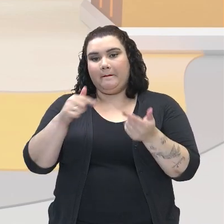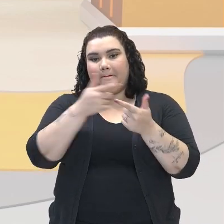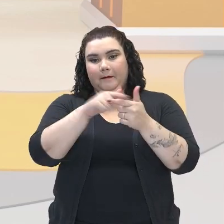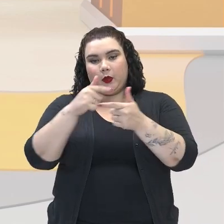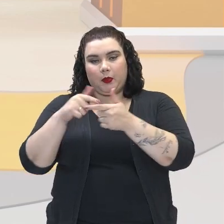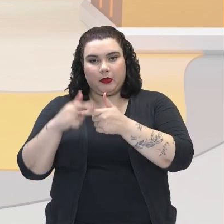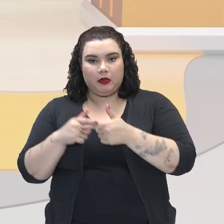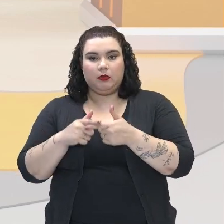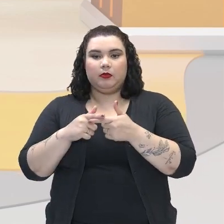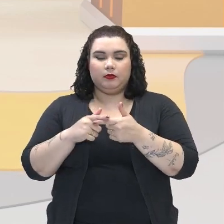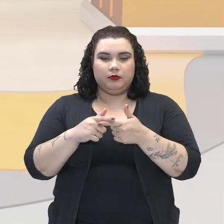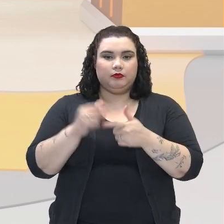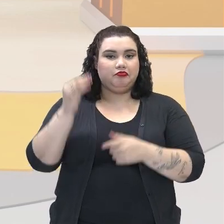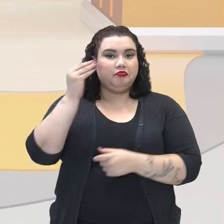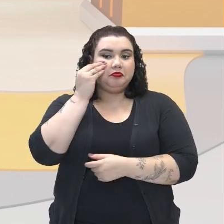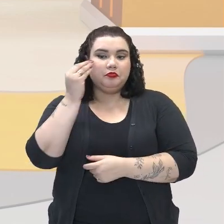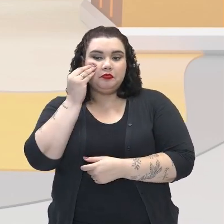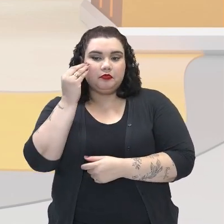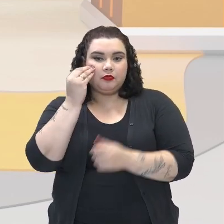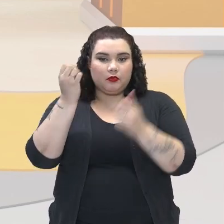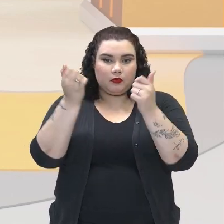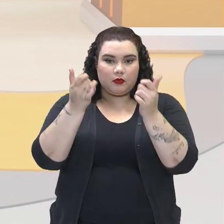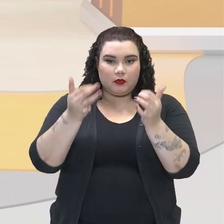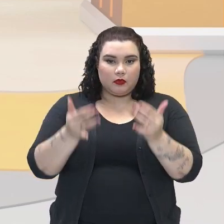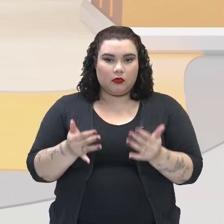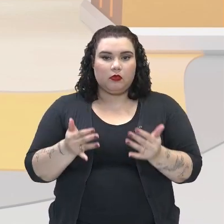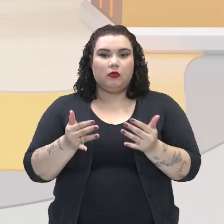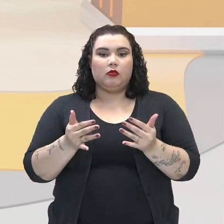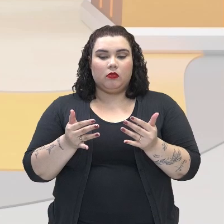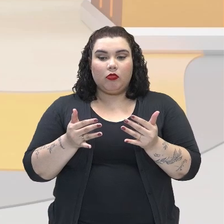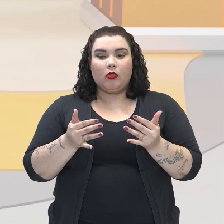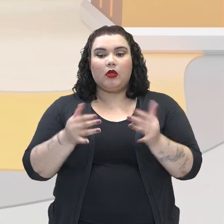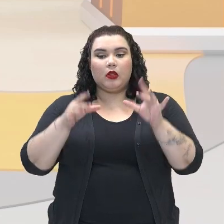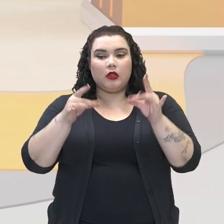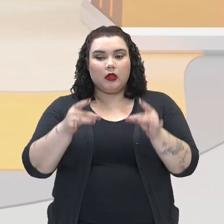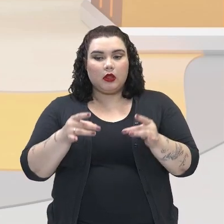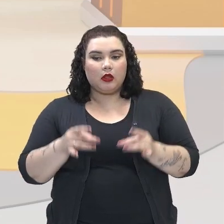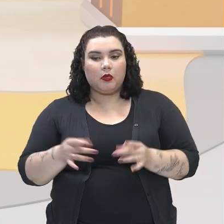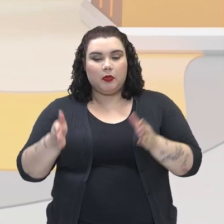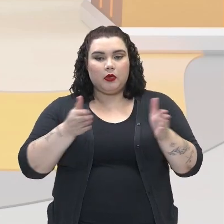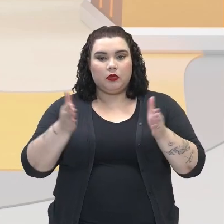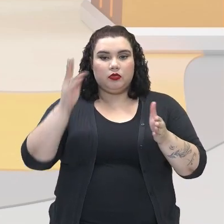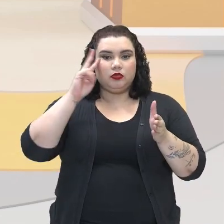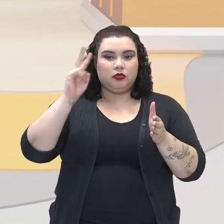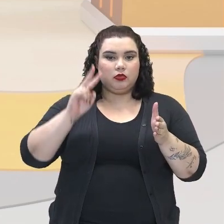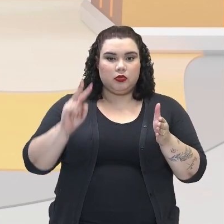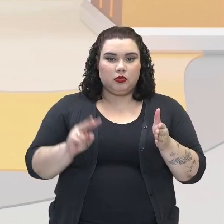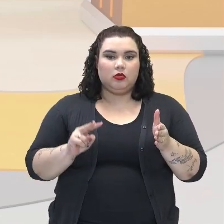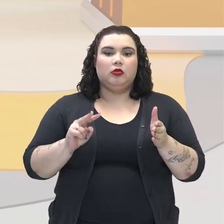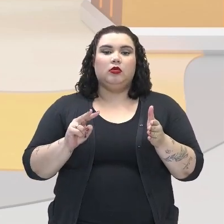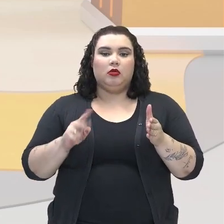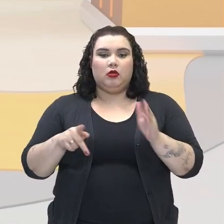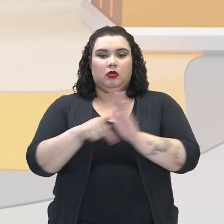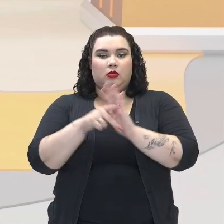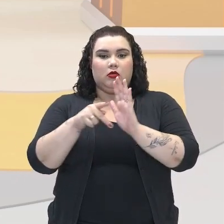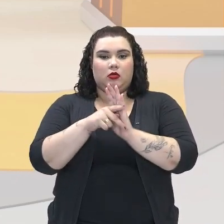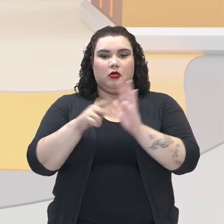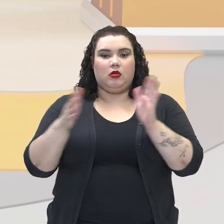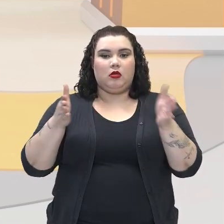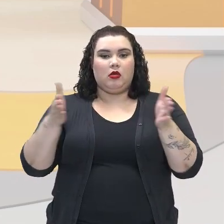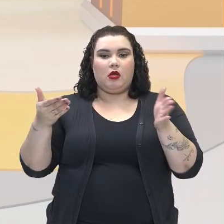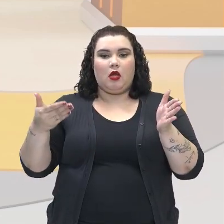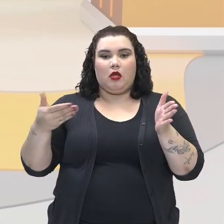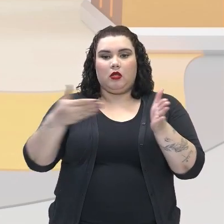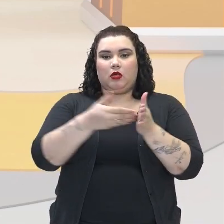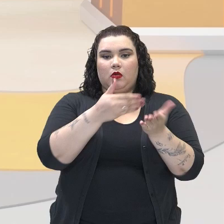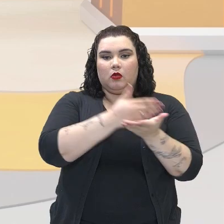era muito séria. Olha só como é que funcionava. O Curumim que vai trazer vocês ali um período histórico da África muito importante, que foi ali até